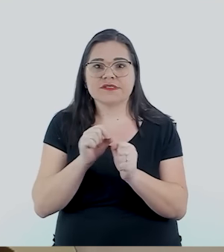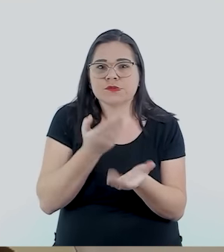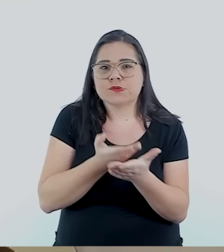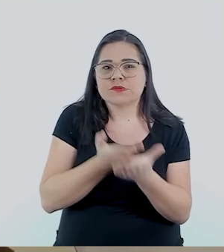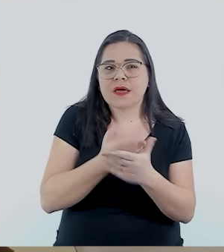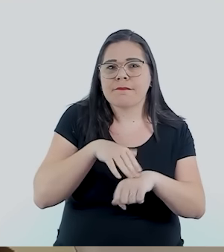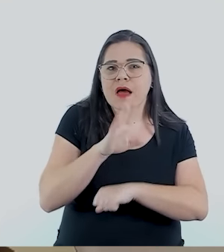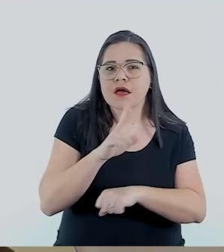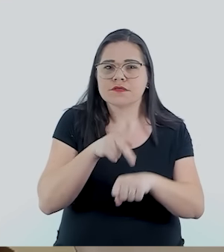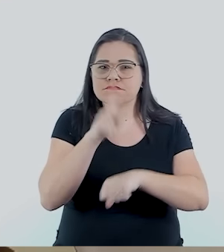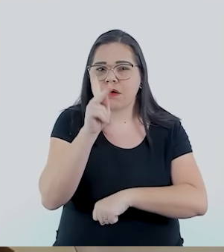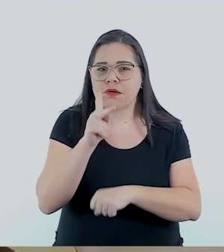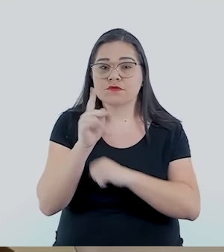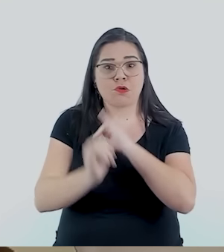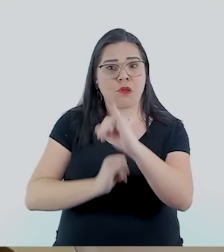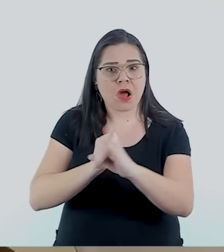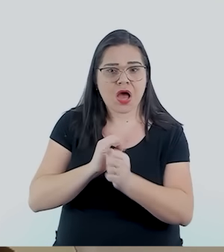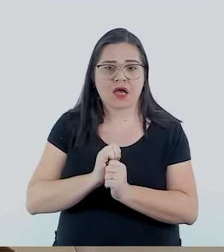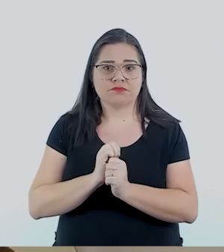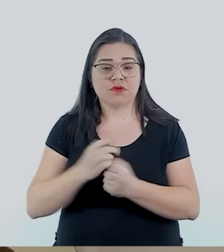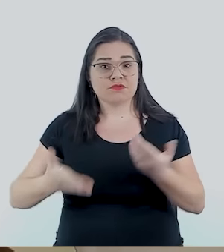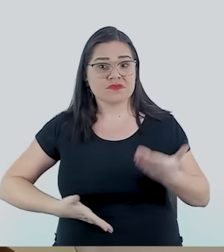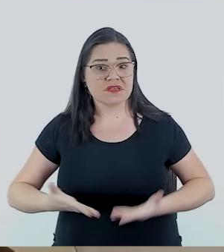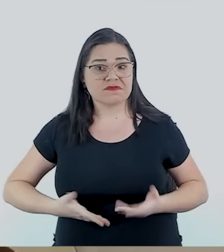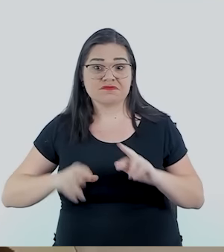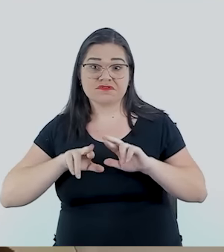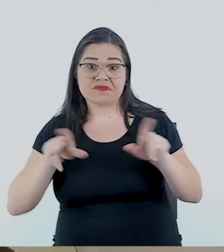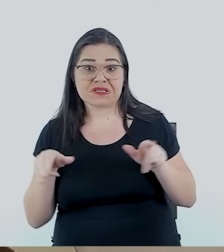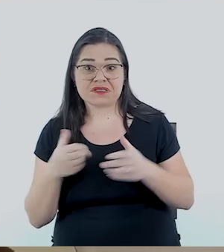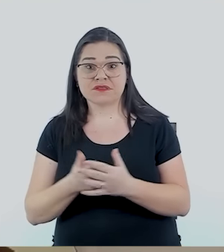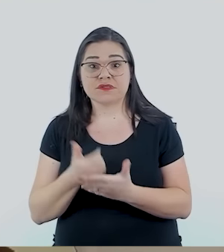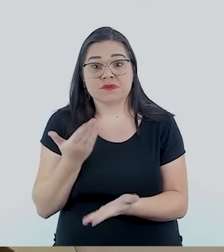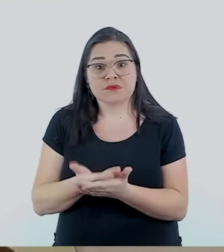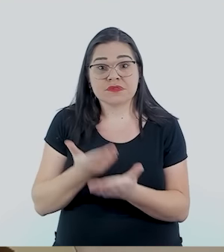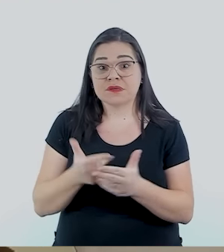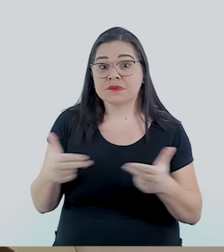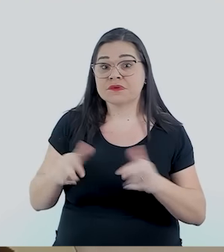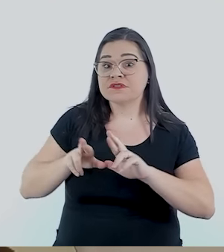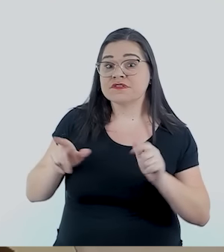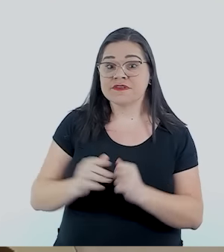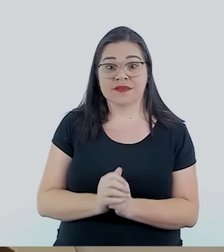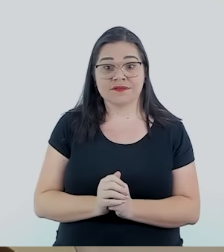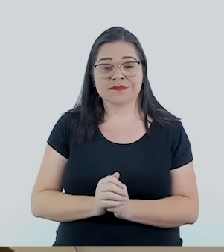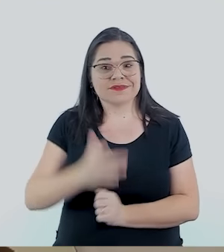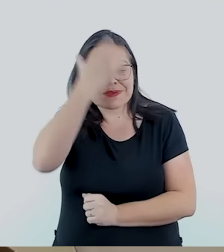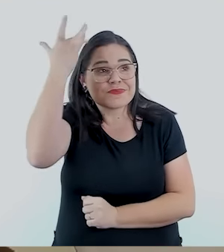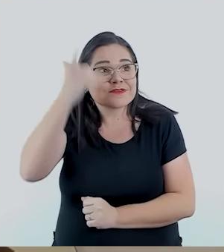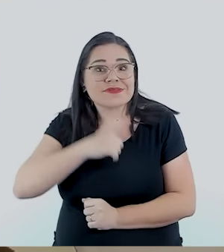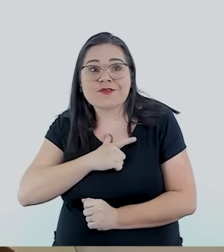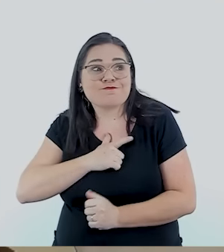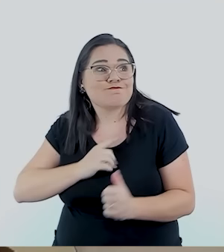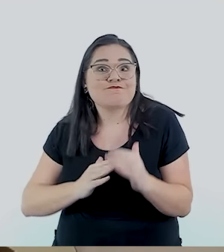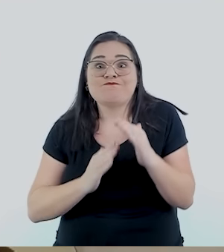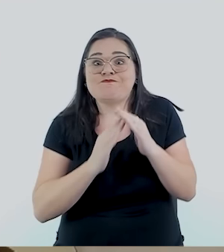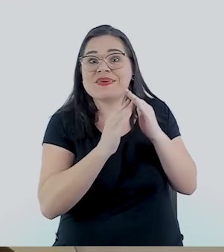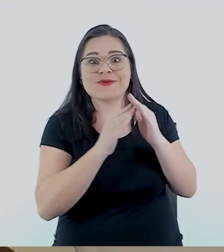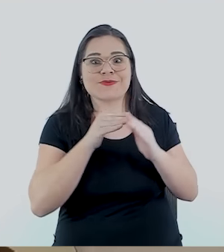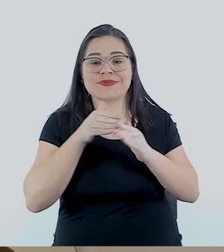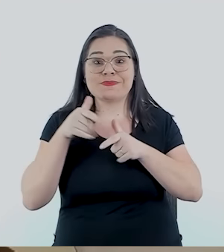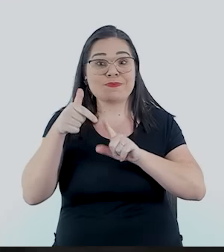online ou de prestar serviços diferentes ou de estudar coisas diferentes Então essa pessoa ela tá no pico da produtividade